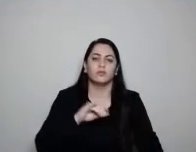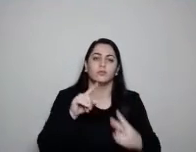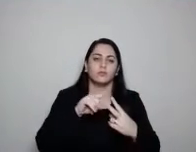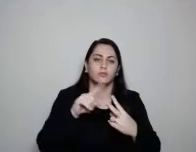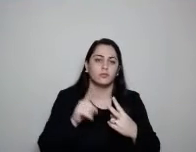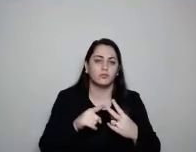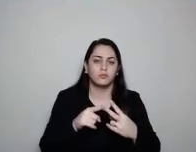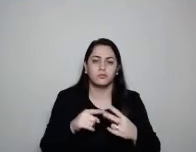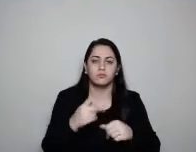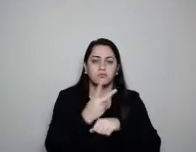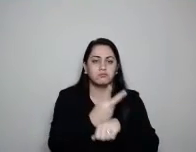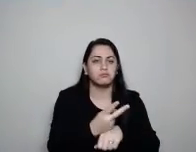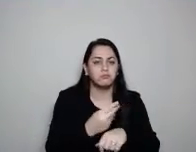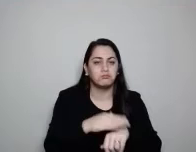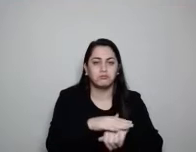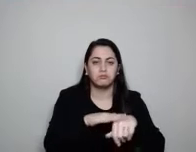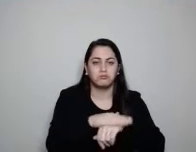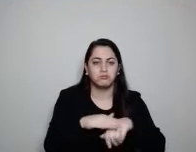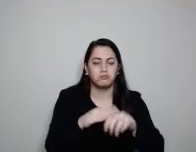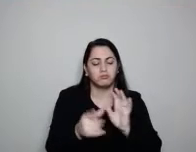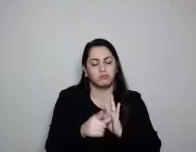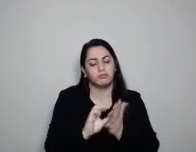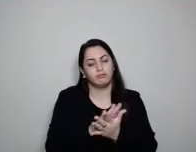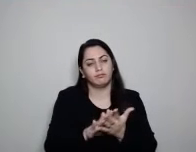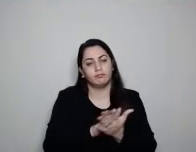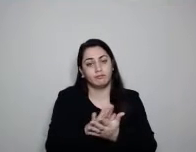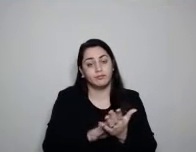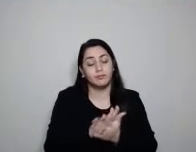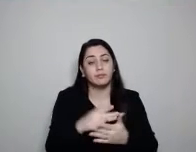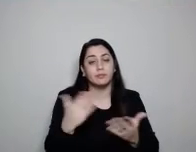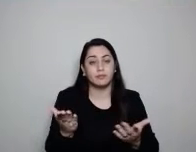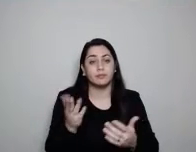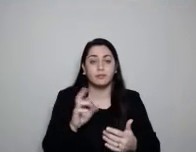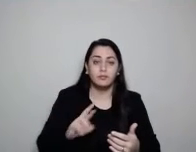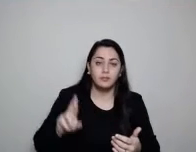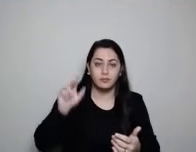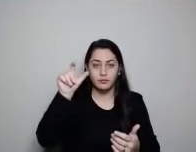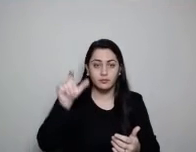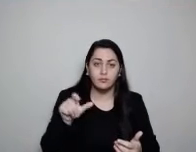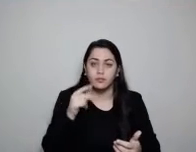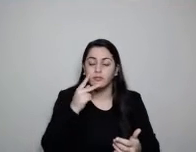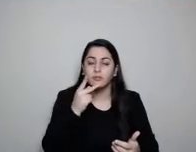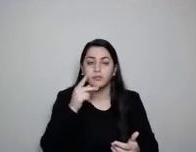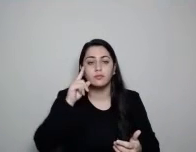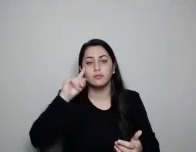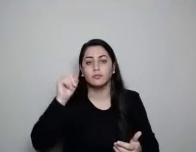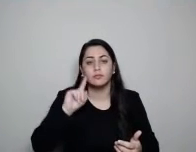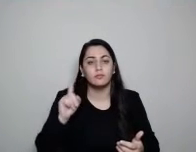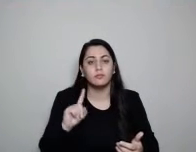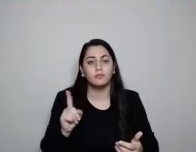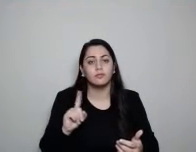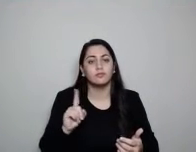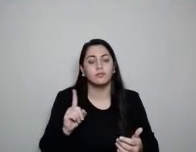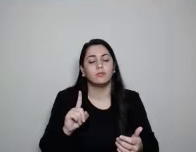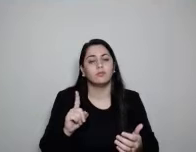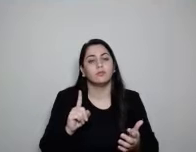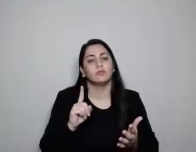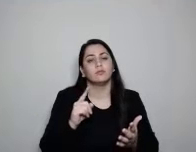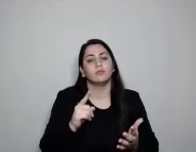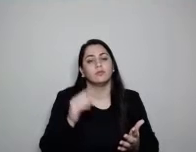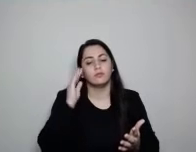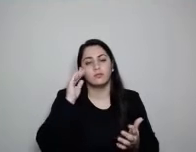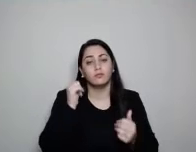resolver administrativamente, e a alegação da parte autora é de que eles não tinham pleno conhecimento dos termos do contrato. Só